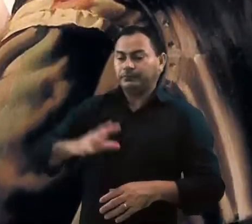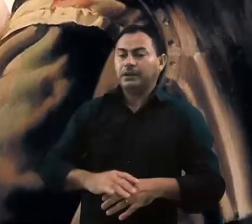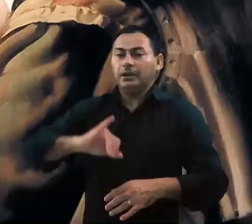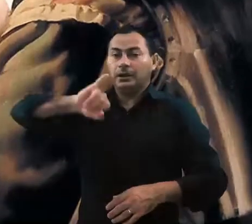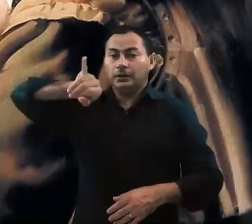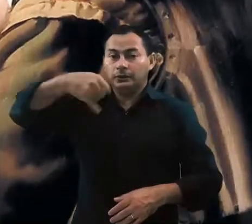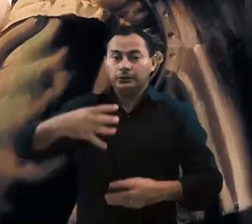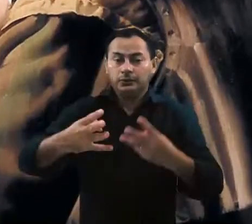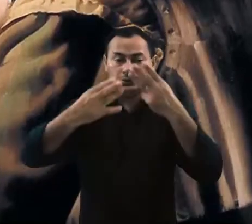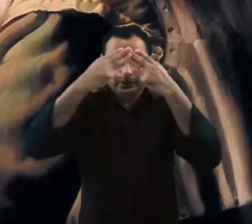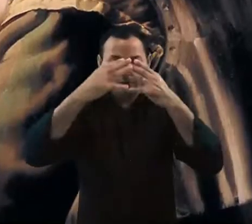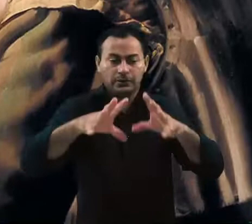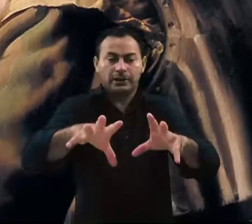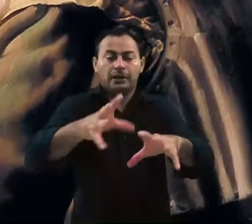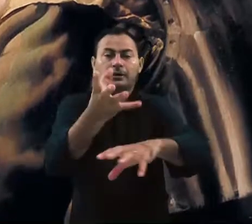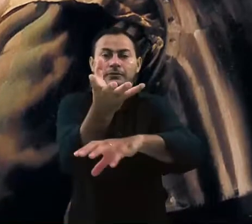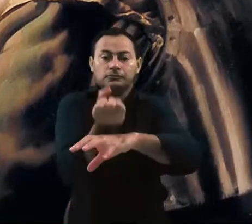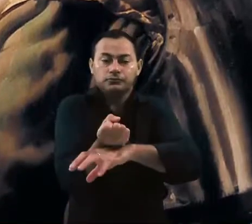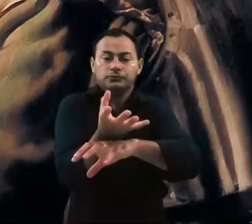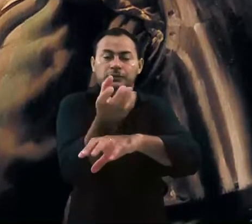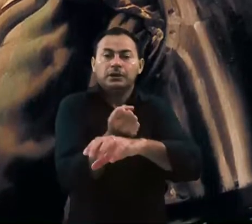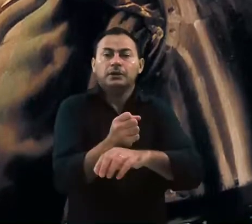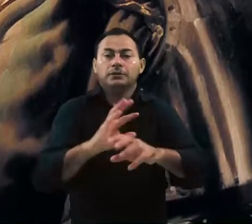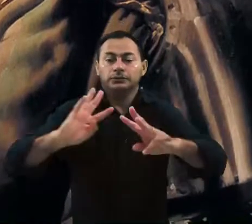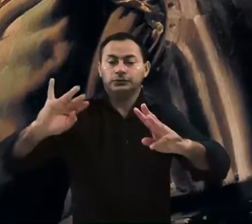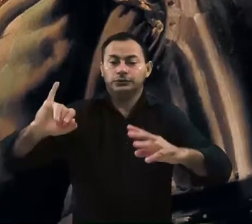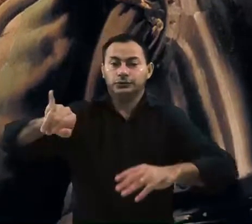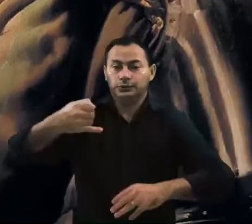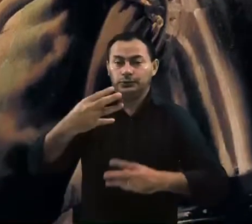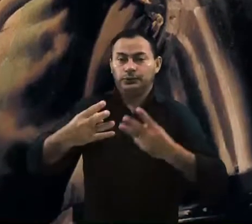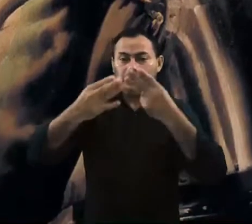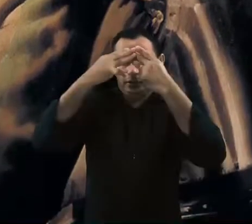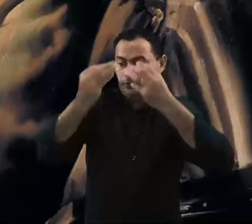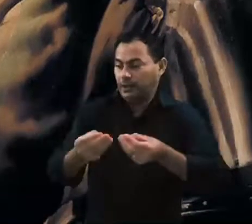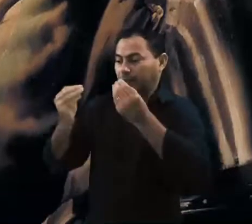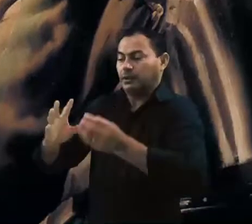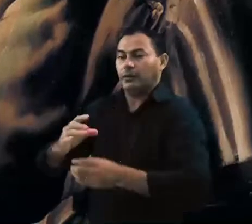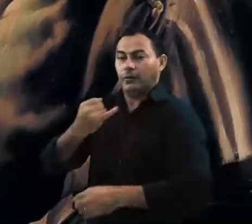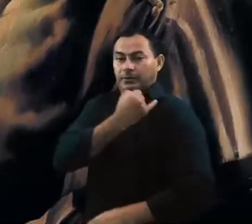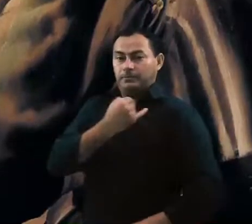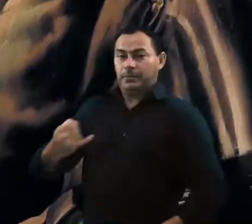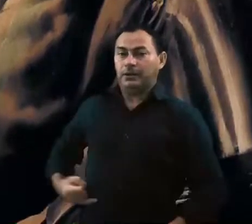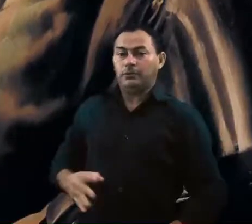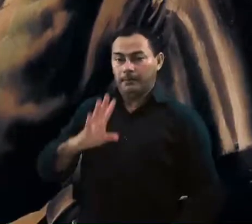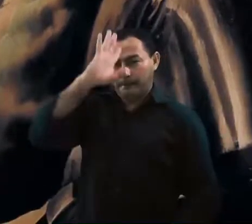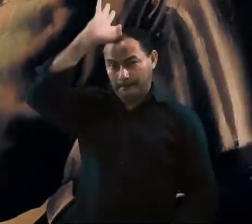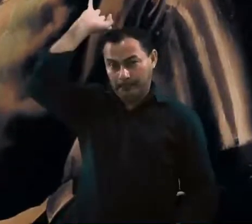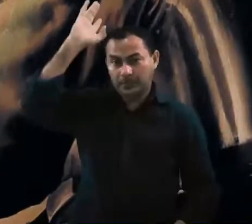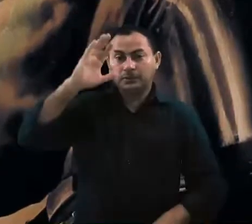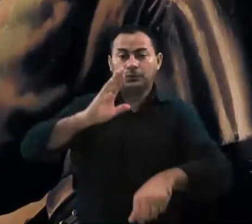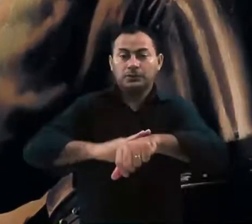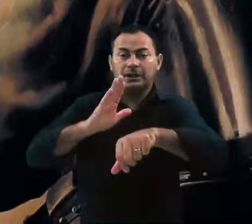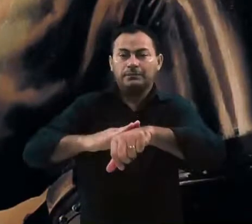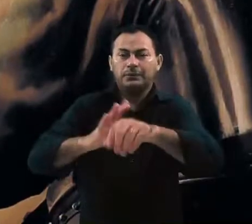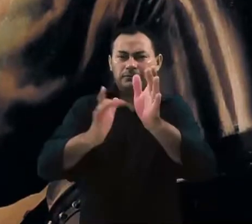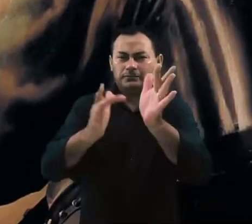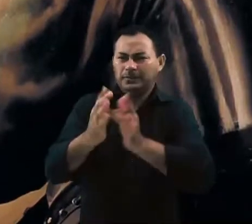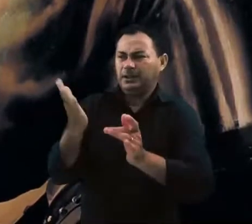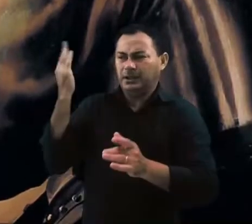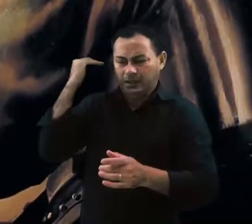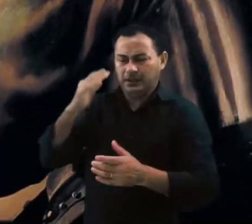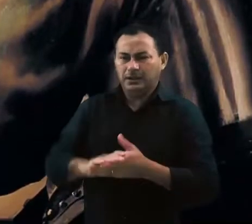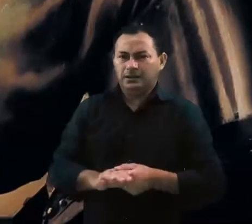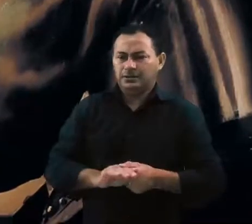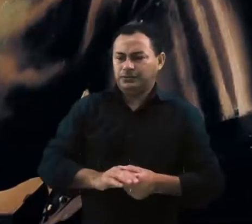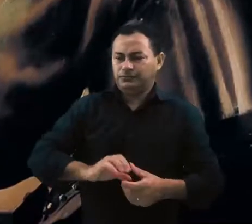eram judeus e recolhiam em impostos dos judeus para entregar ao Império Romano nos tempos de